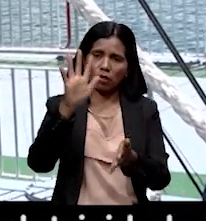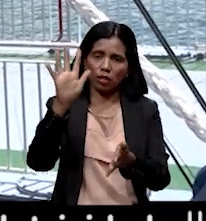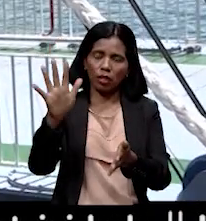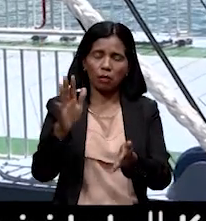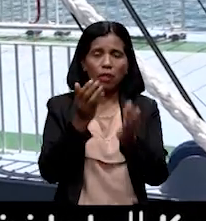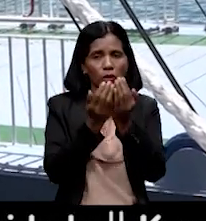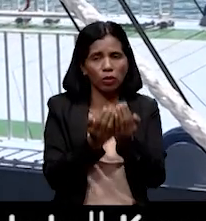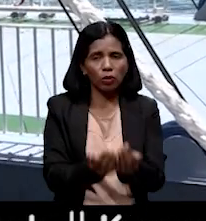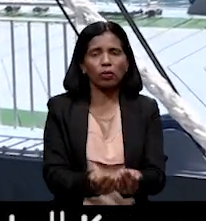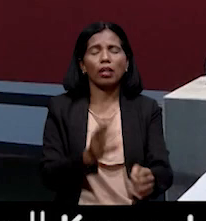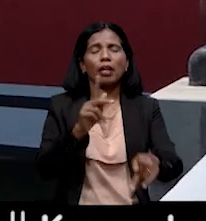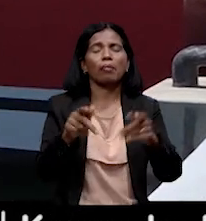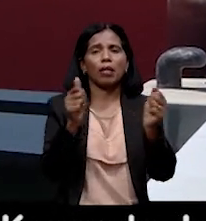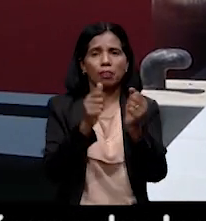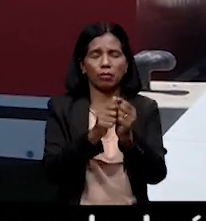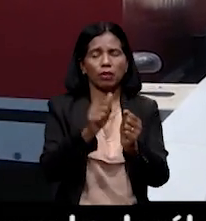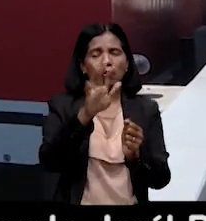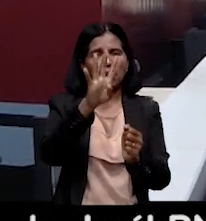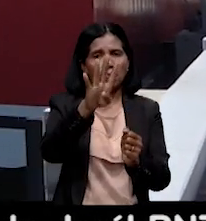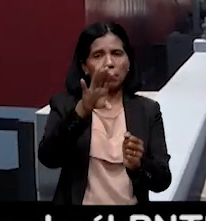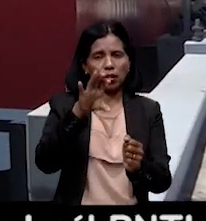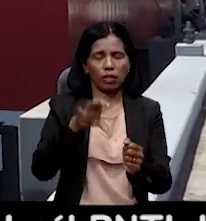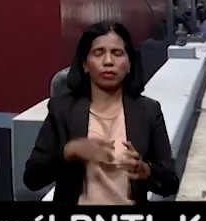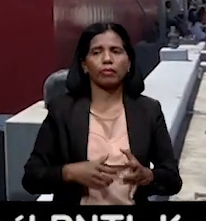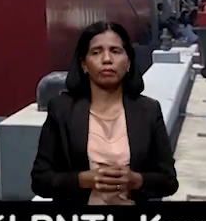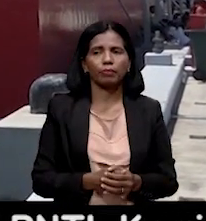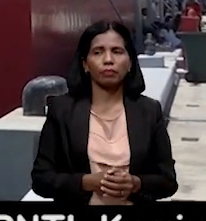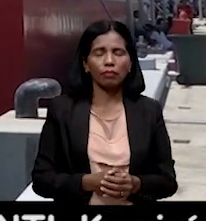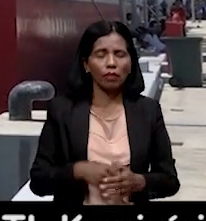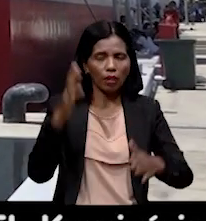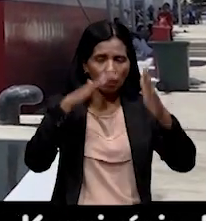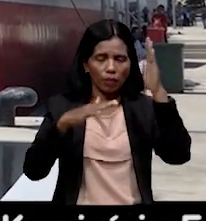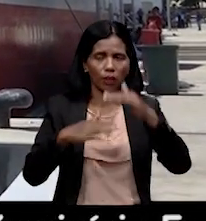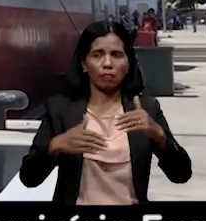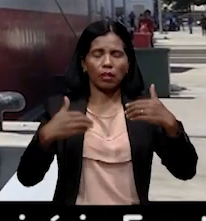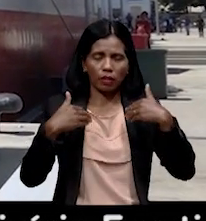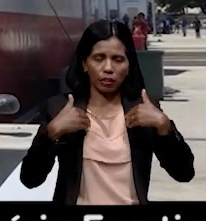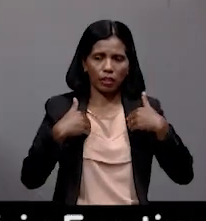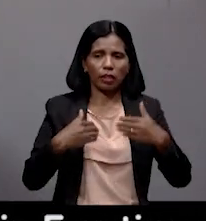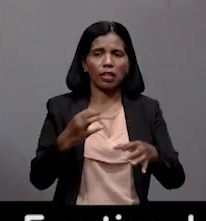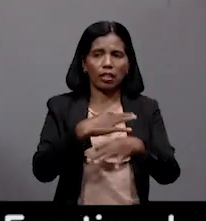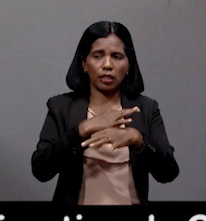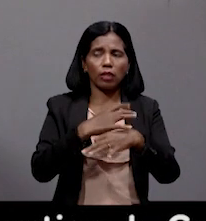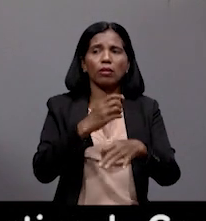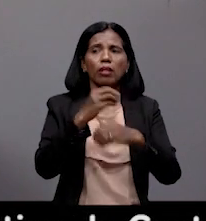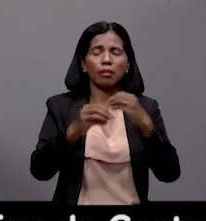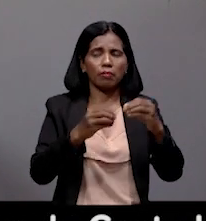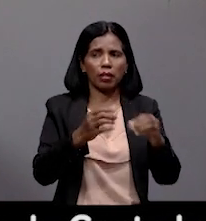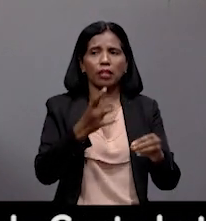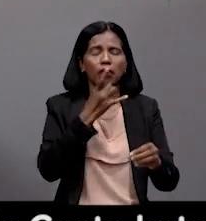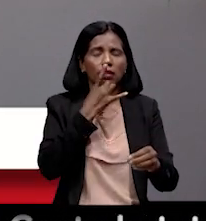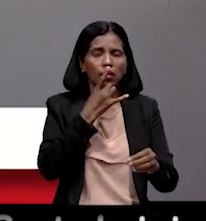beletula pasazeiro besikatus hat. Problema iha sistema gestão elétrico, ka